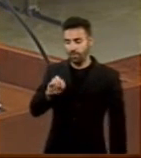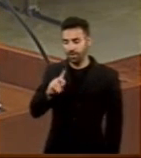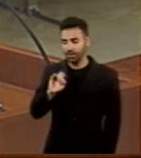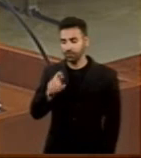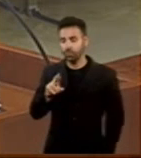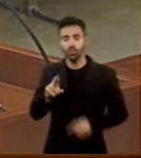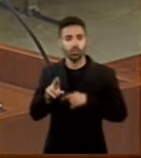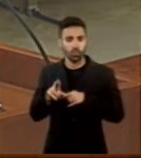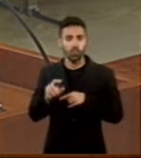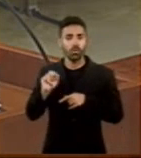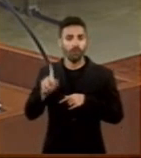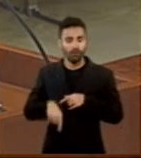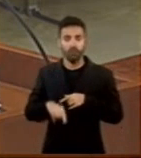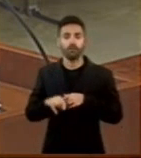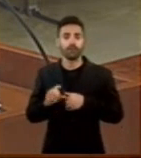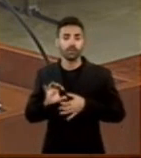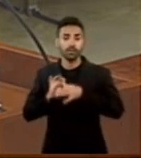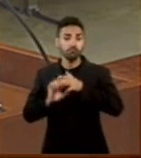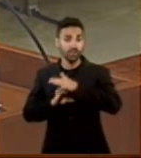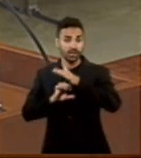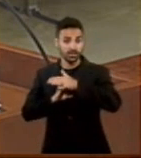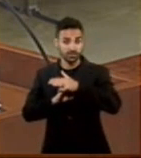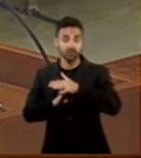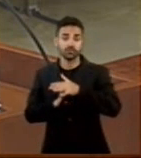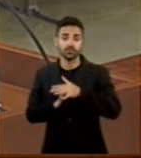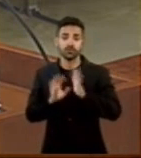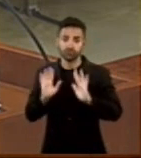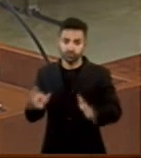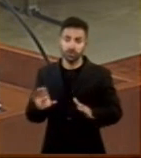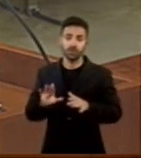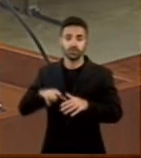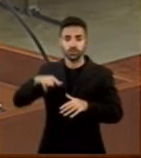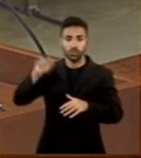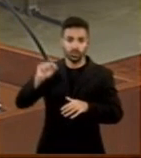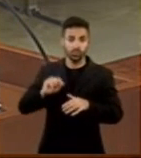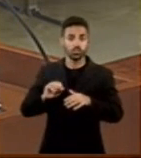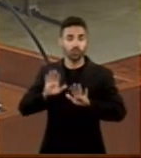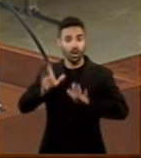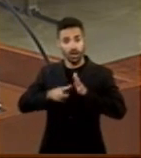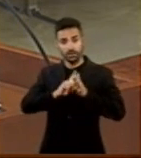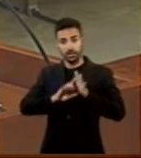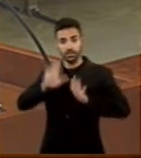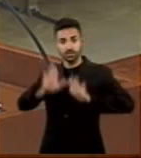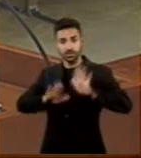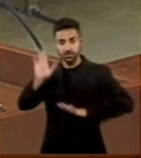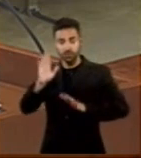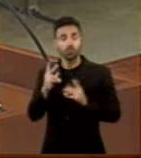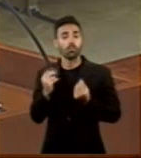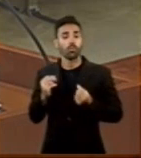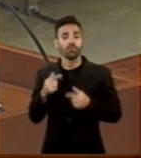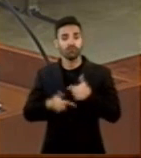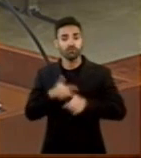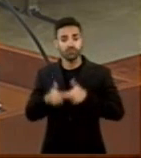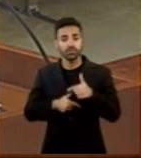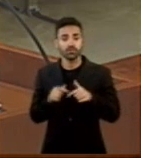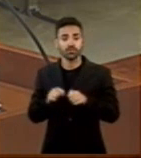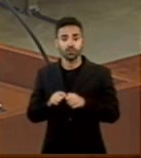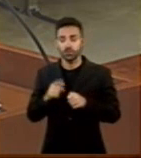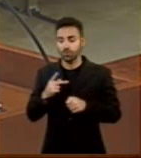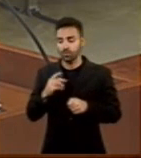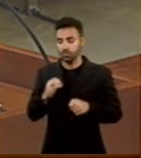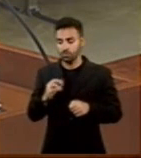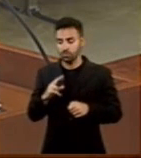jurídica pré-qualificada, por meio de licitação, para executar a operação portuária